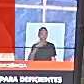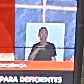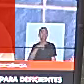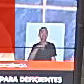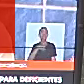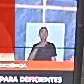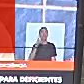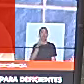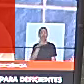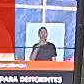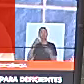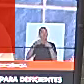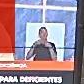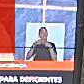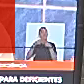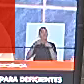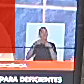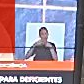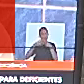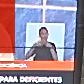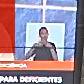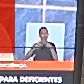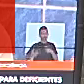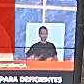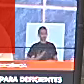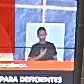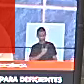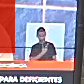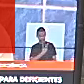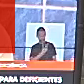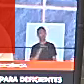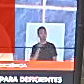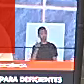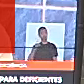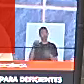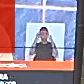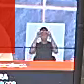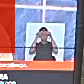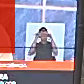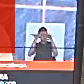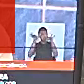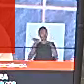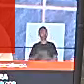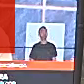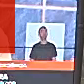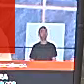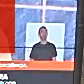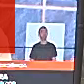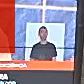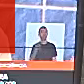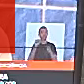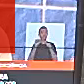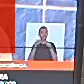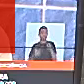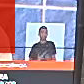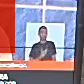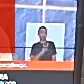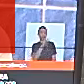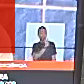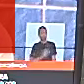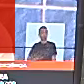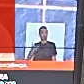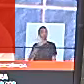melhor hospital de Istambul, o Ben Hayad, lá tem um cirurgião autista, geral. Eu fiquei, falou,